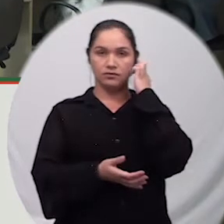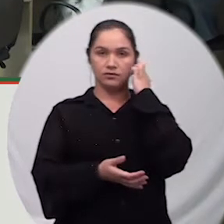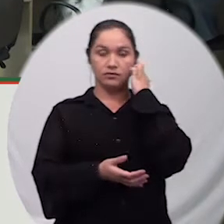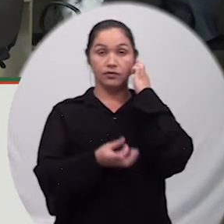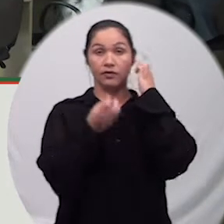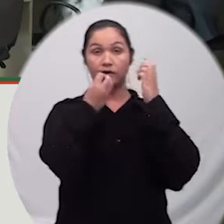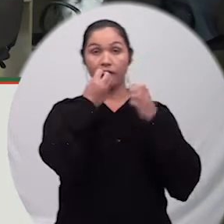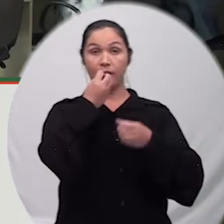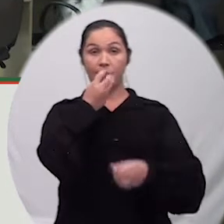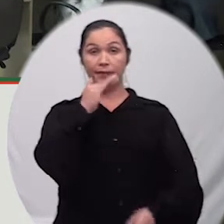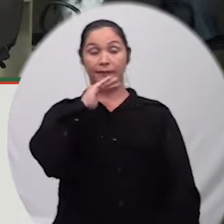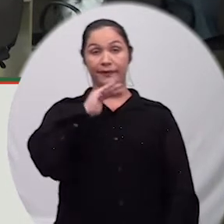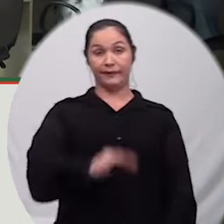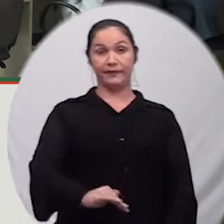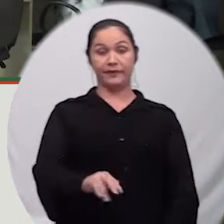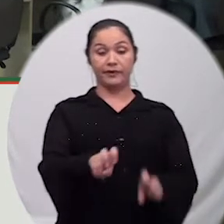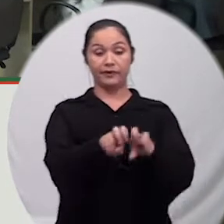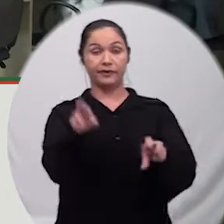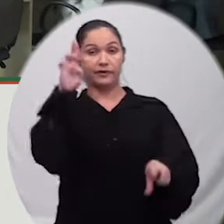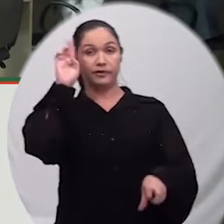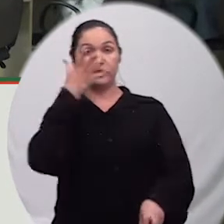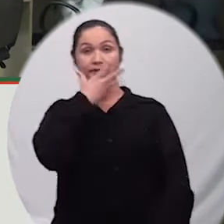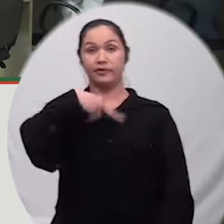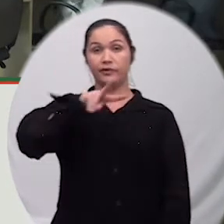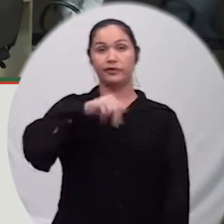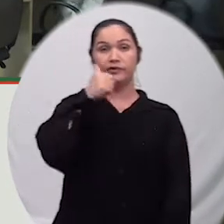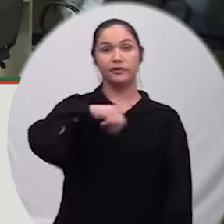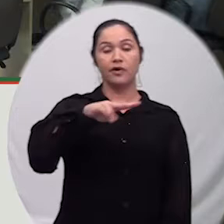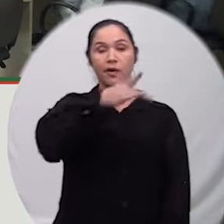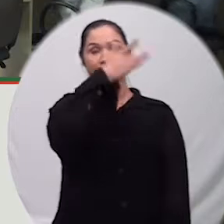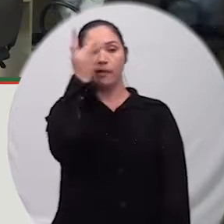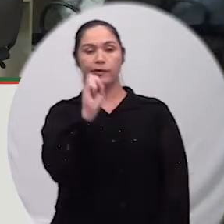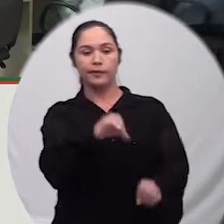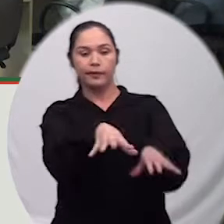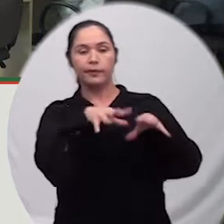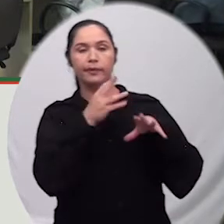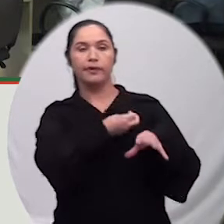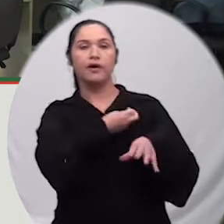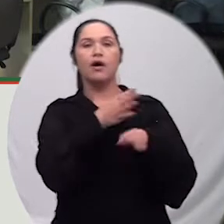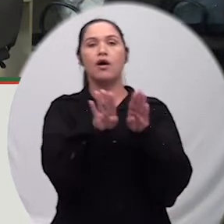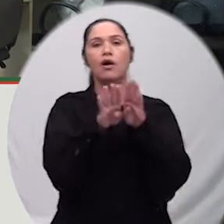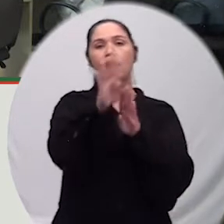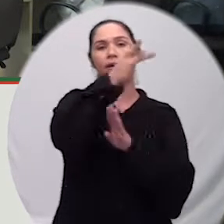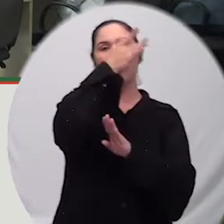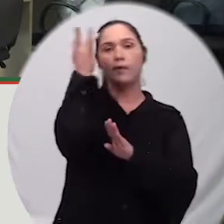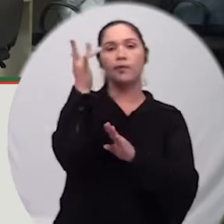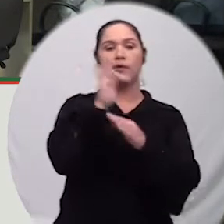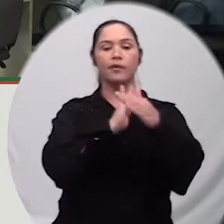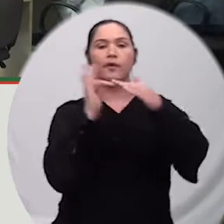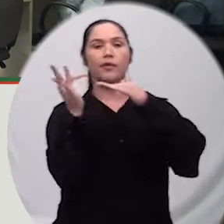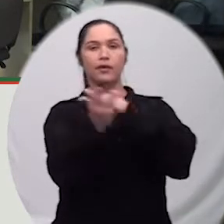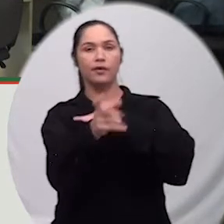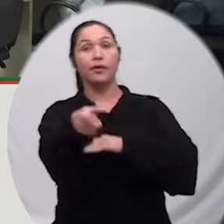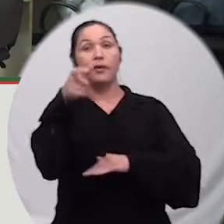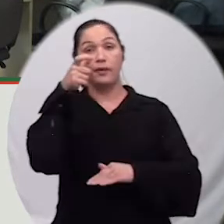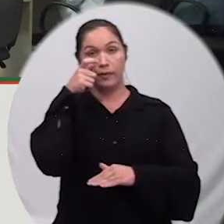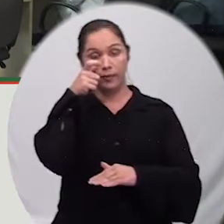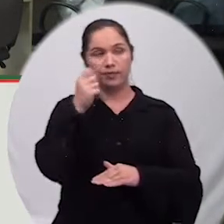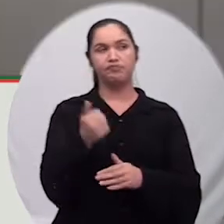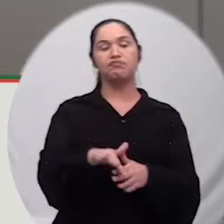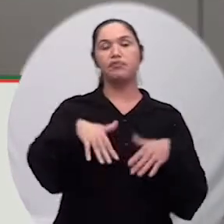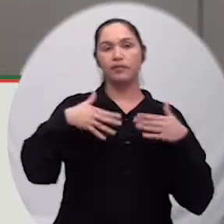Boa tarde, mesa. Boa tarde, vereadores, vereadoras, público presente, público que nos assiste pelas redes sociais. Eu